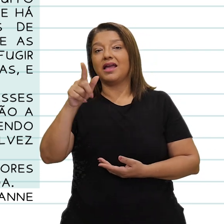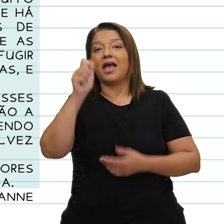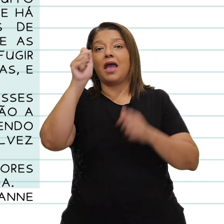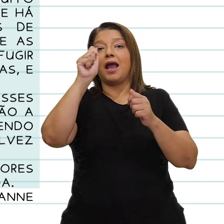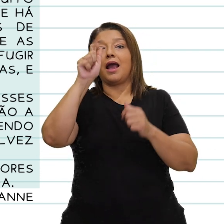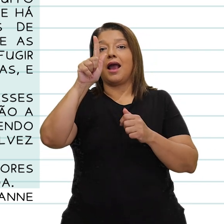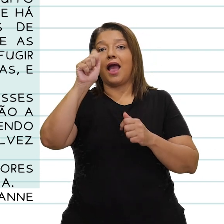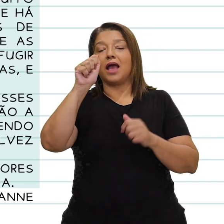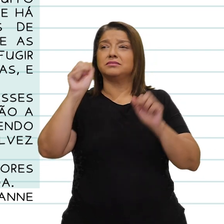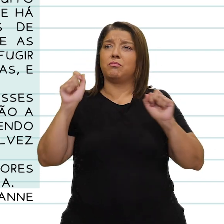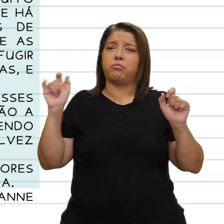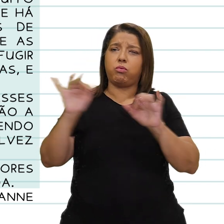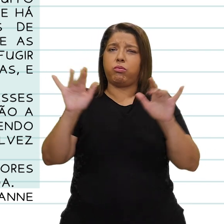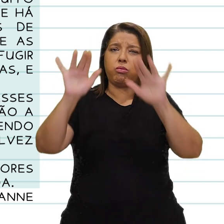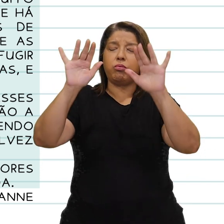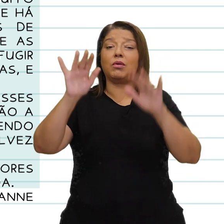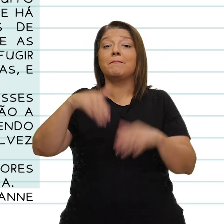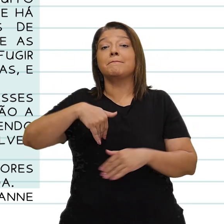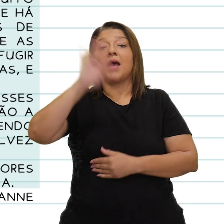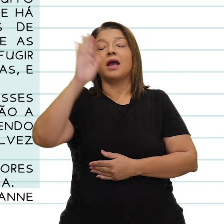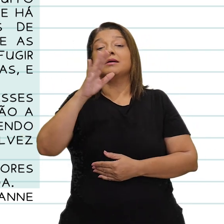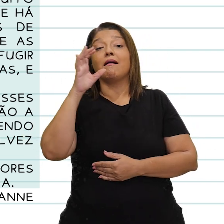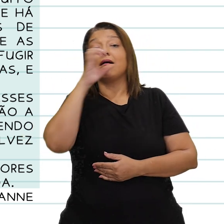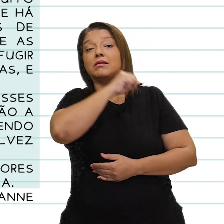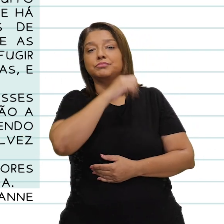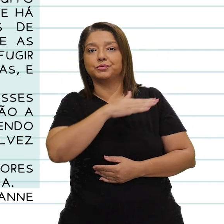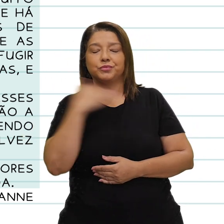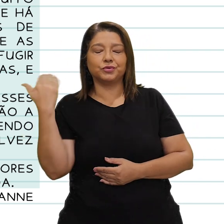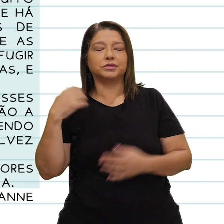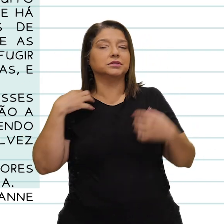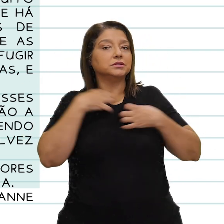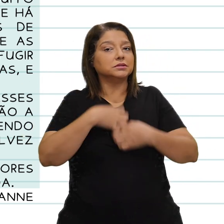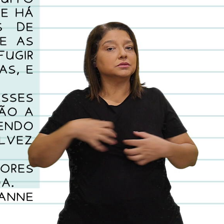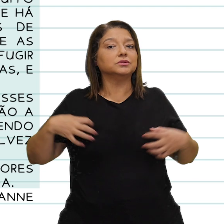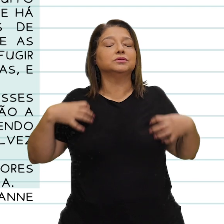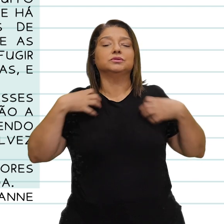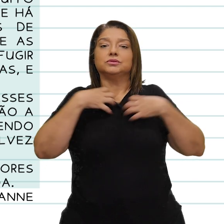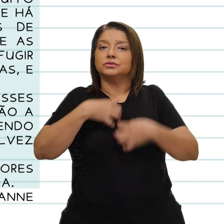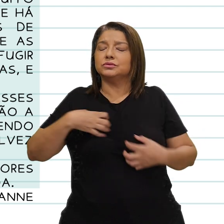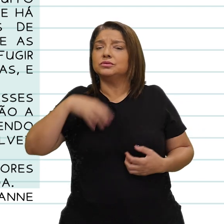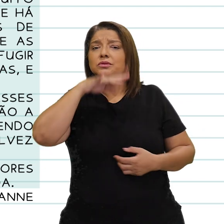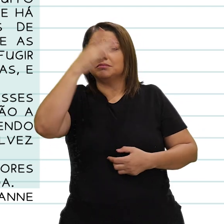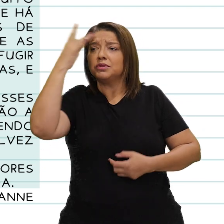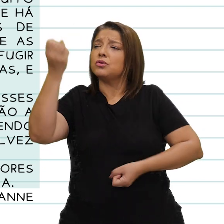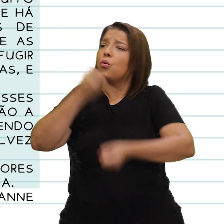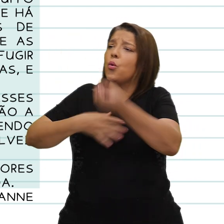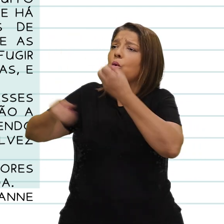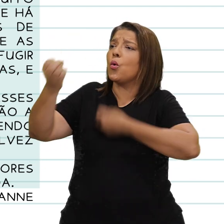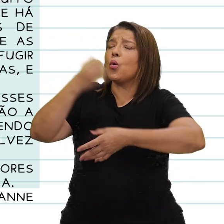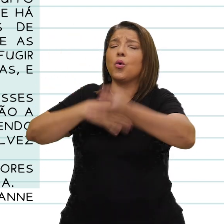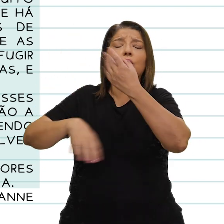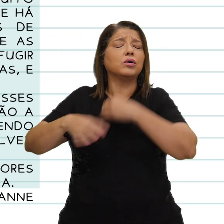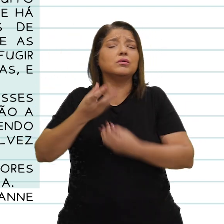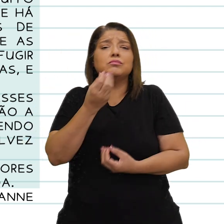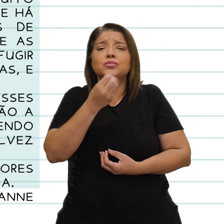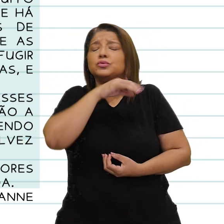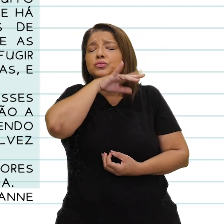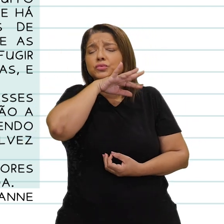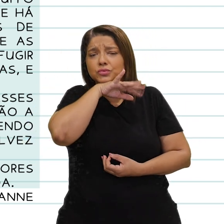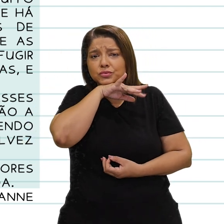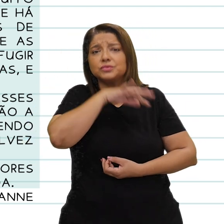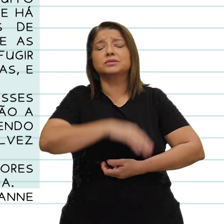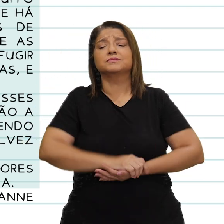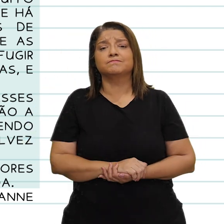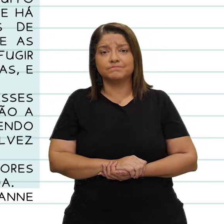morrer. Sinto-me terrível. Os relatos de Mip destes horrores são tão dilacerantes. E